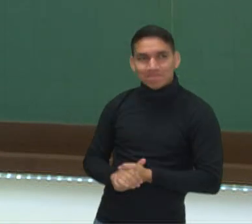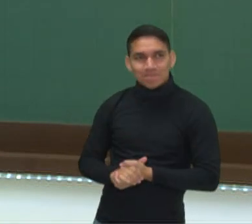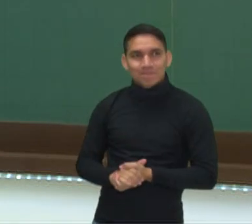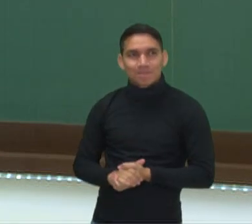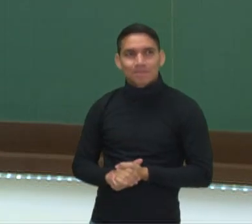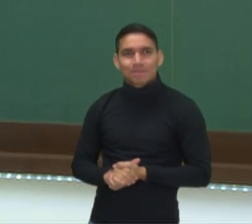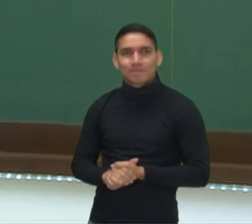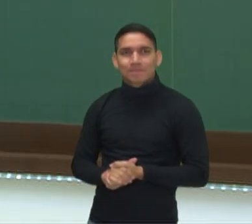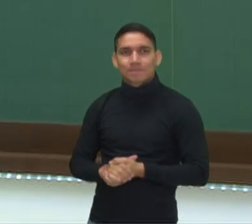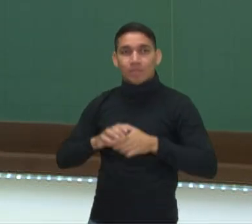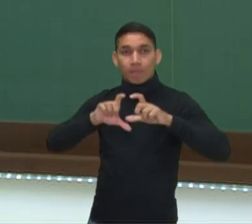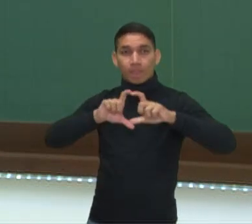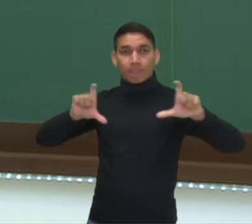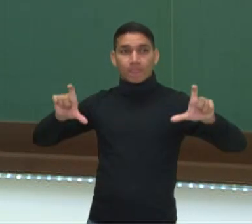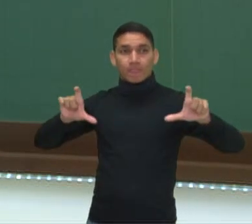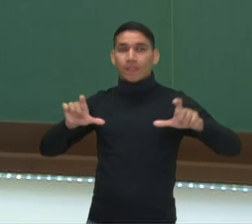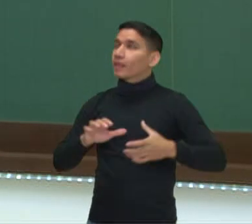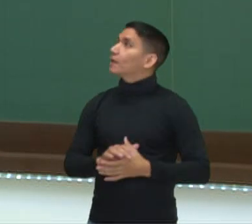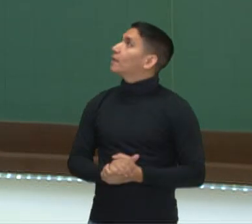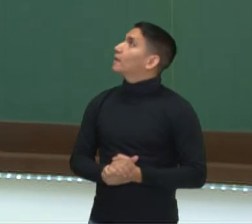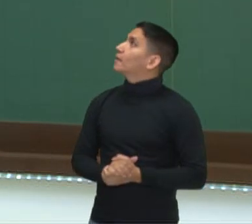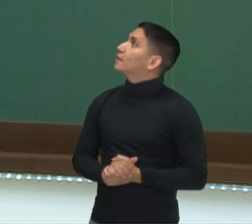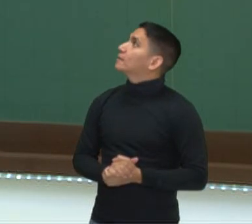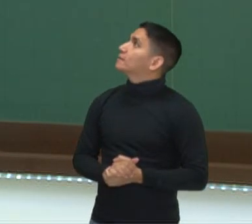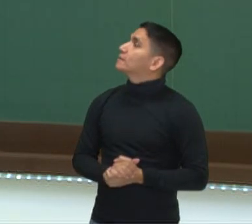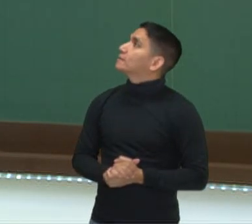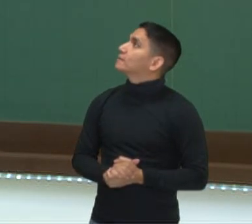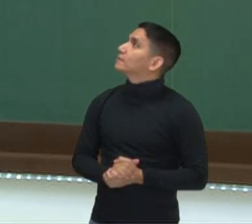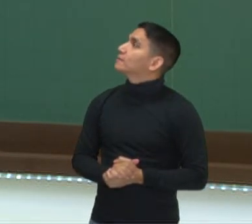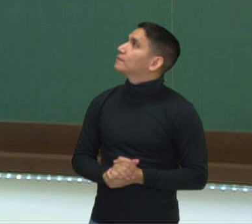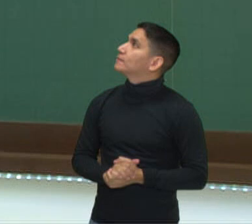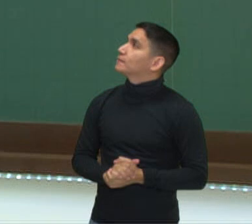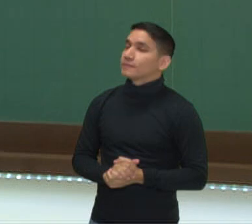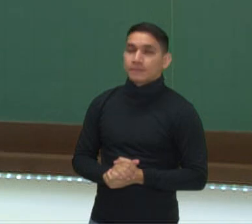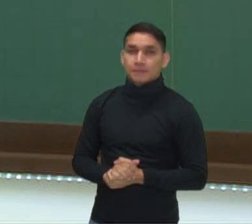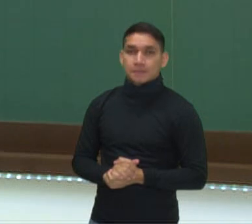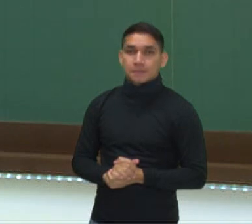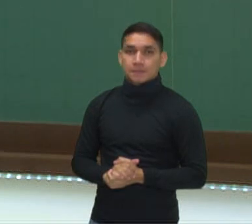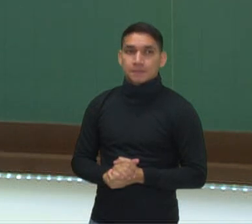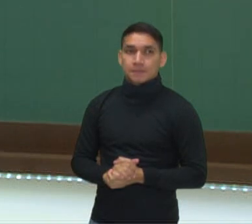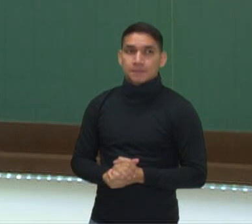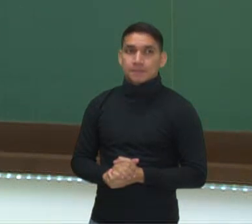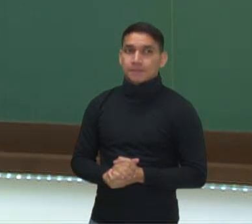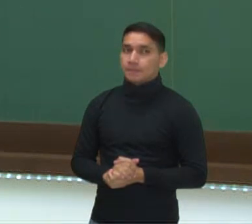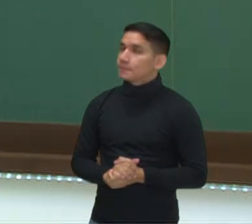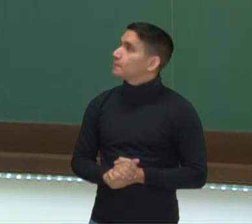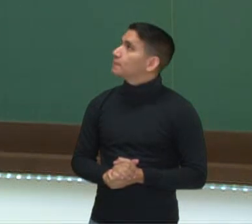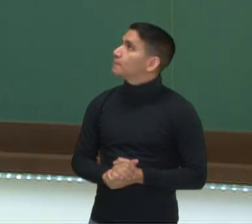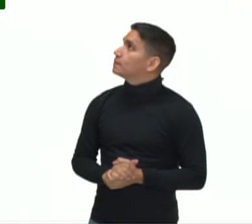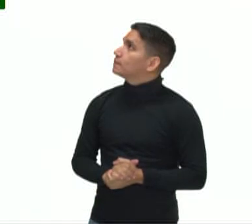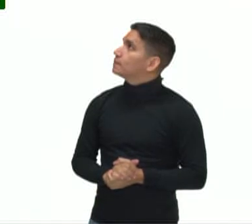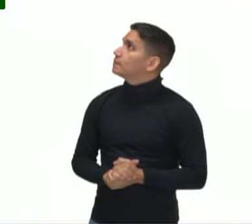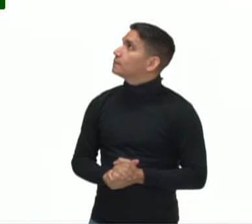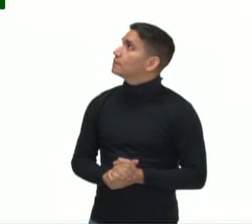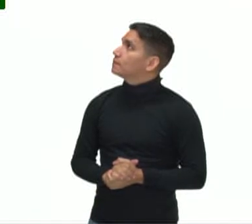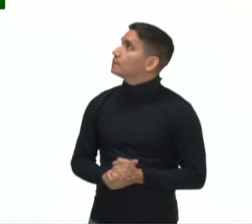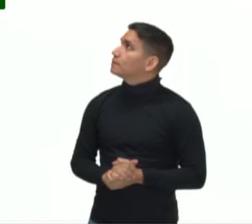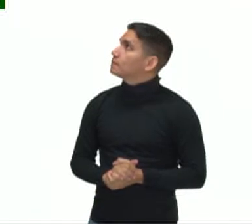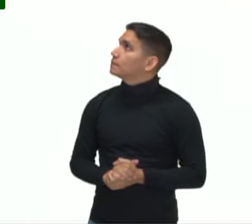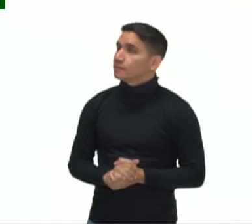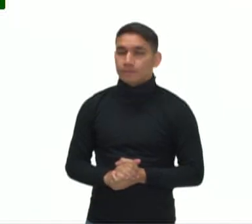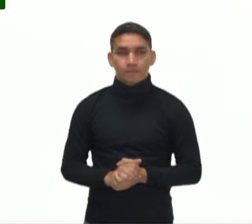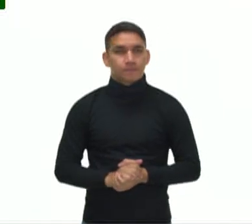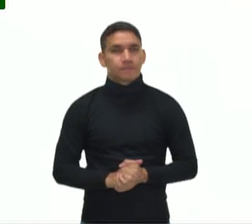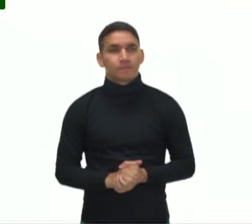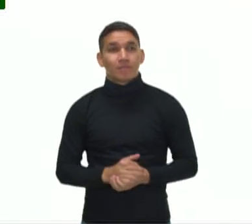do vértice são x vértice menos b sobre 2a. y vértice menos delta sobre